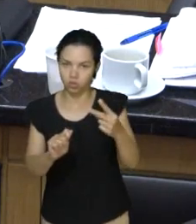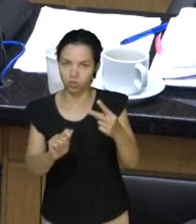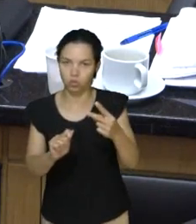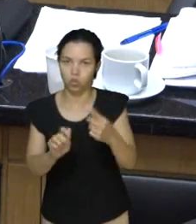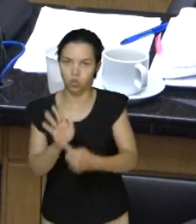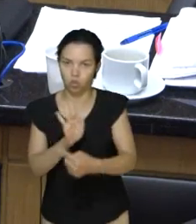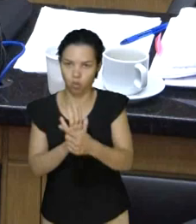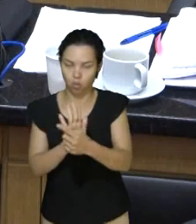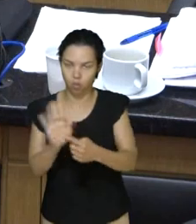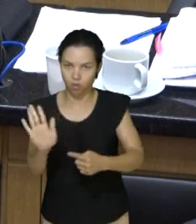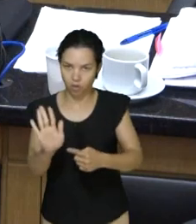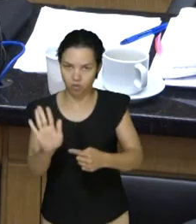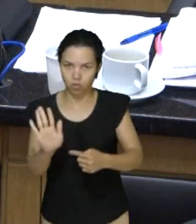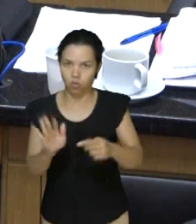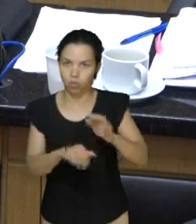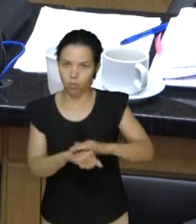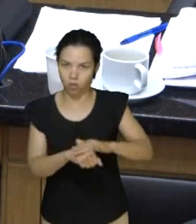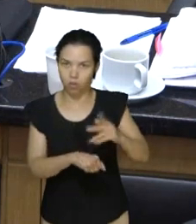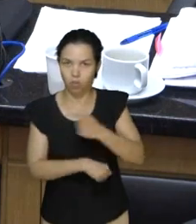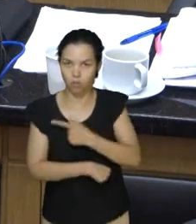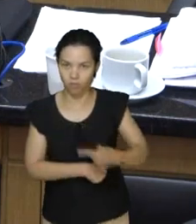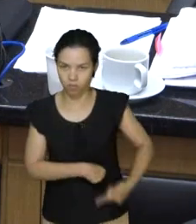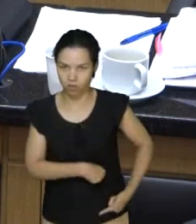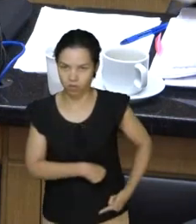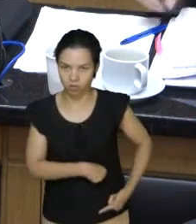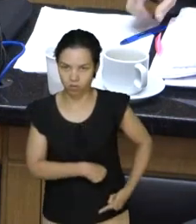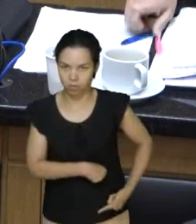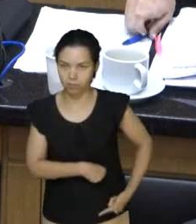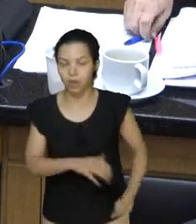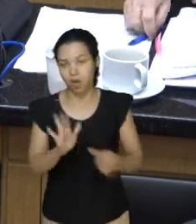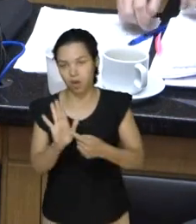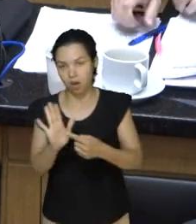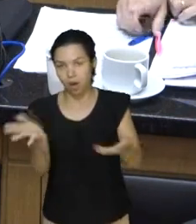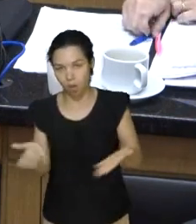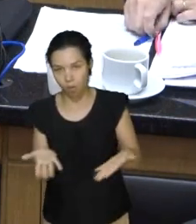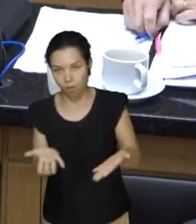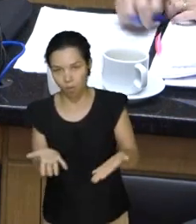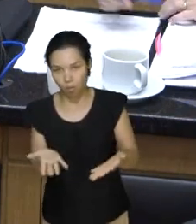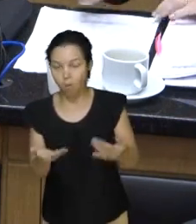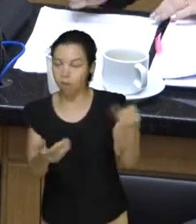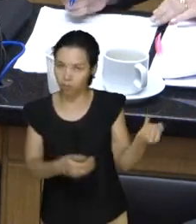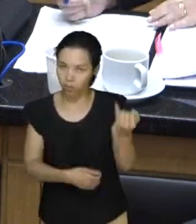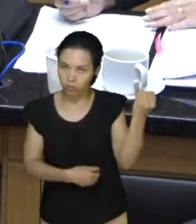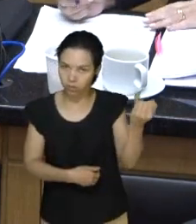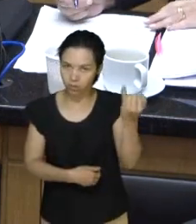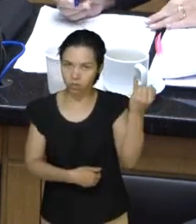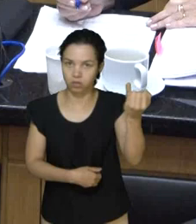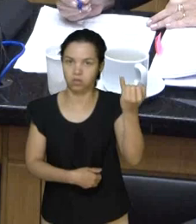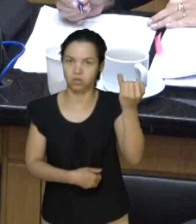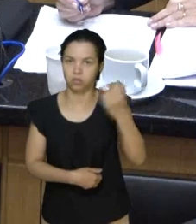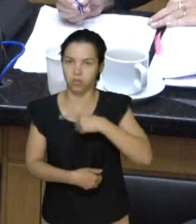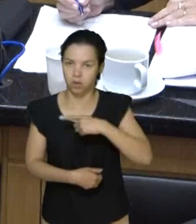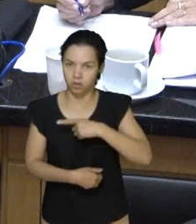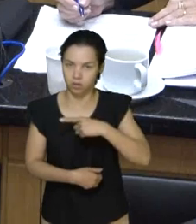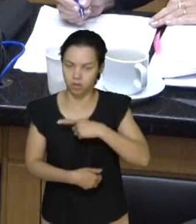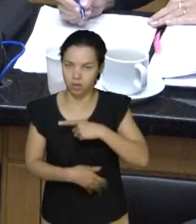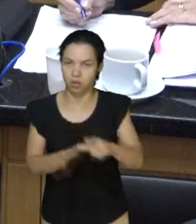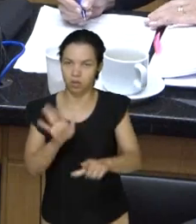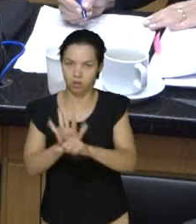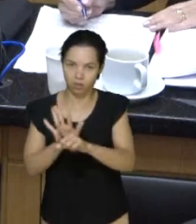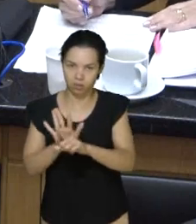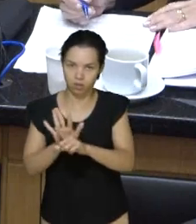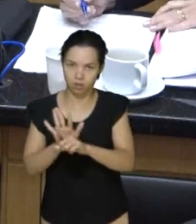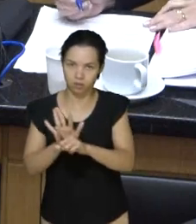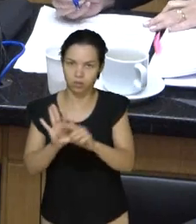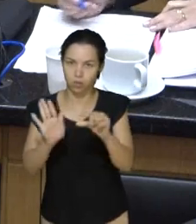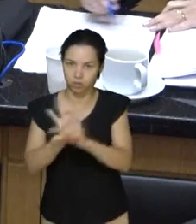vetou. Porém, esse ali é essencial para a existência do projeto da lei. porque o inciso segundo, ele diz quais